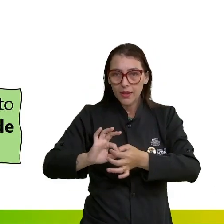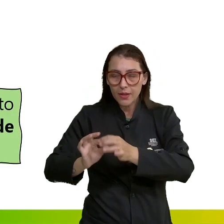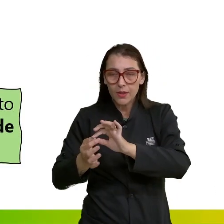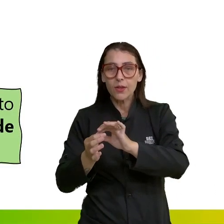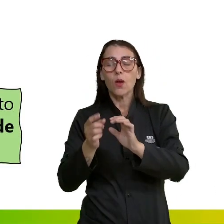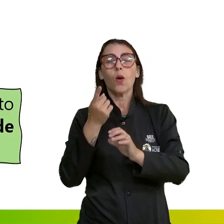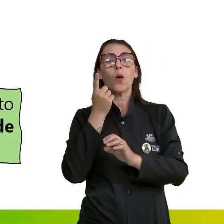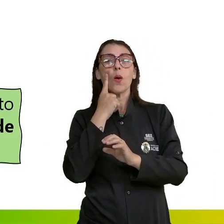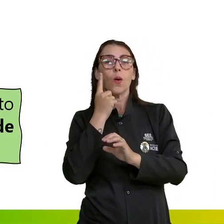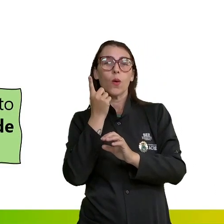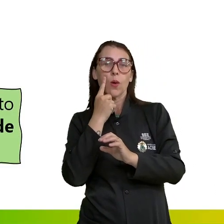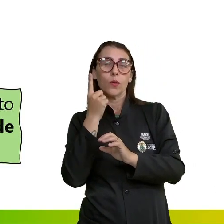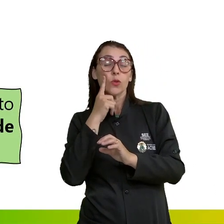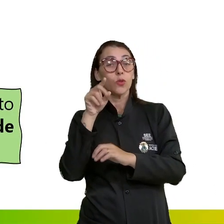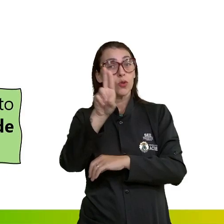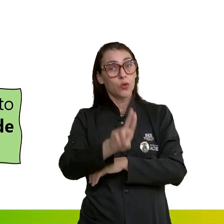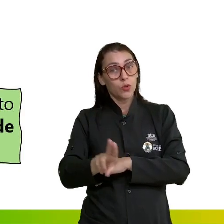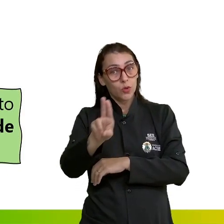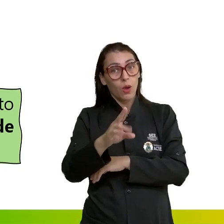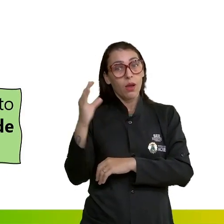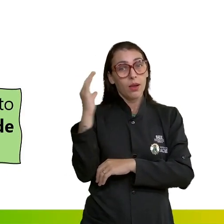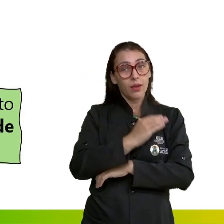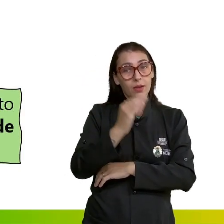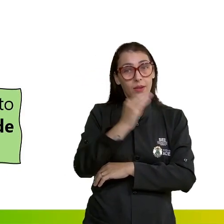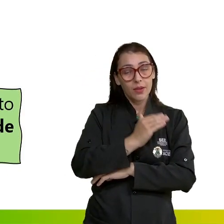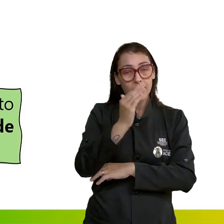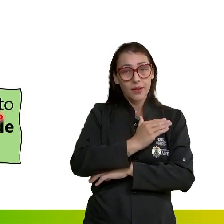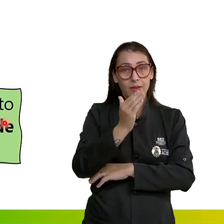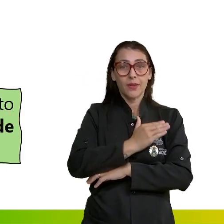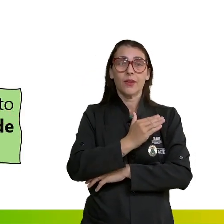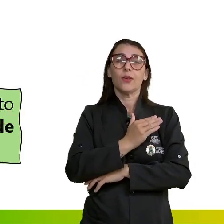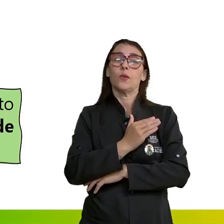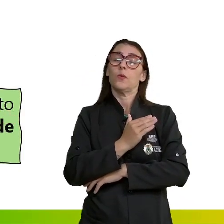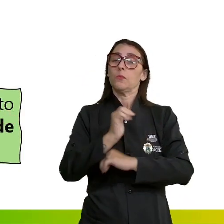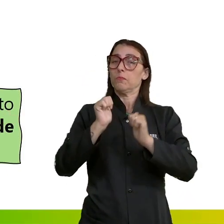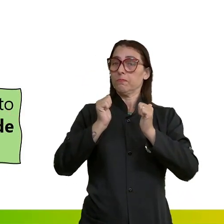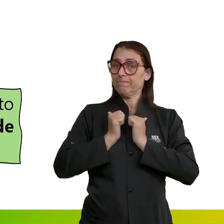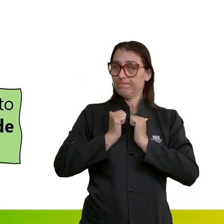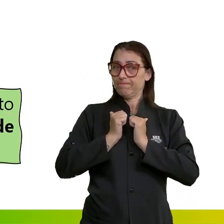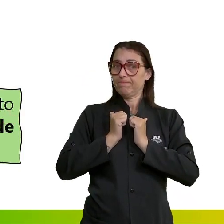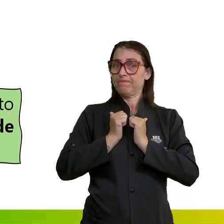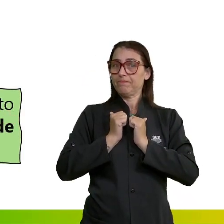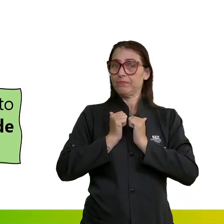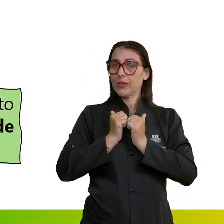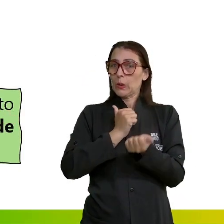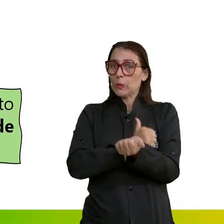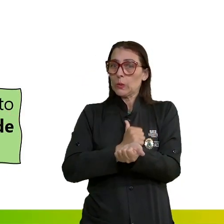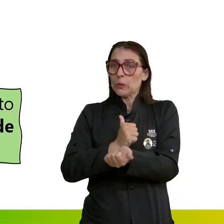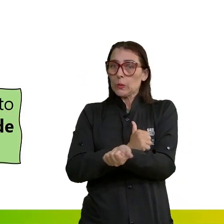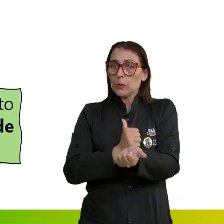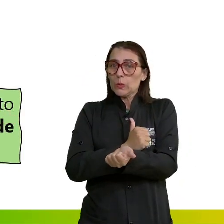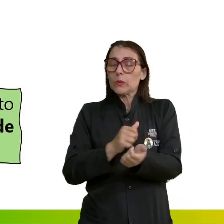Esse ciclo de consumo acelerado gera um comportamento compulsivo e